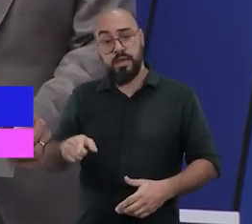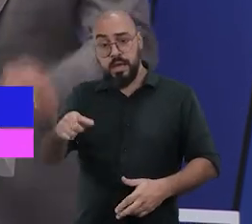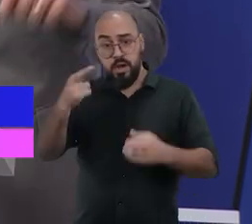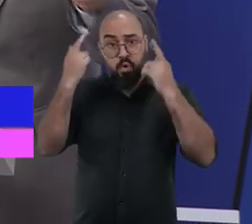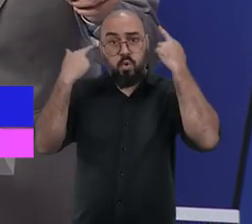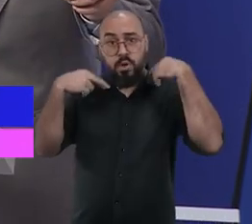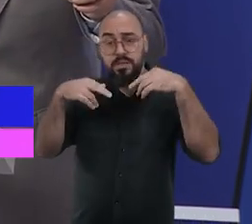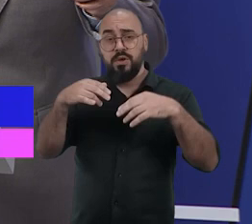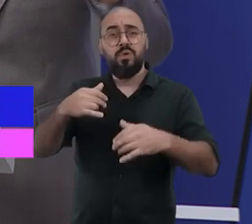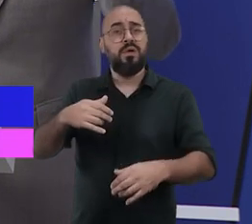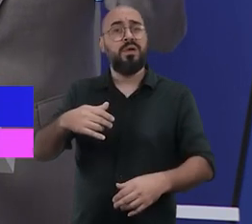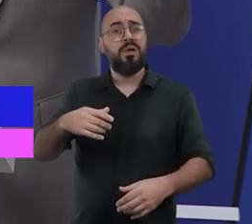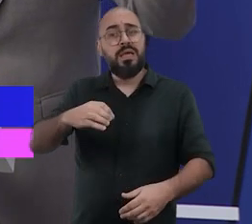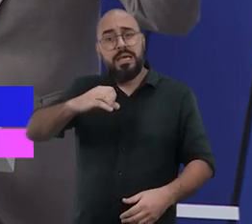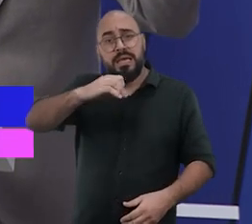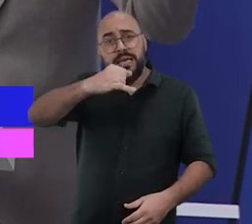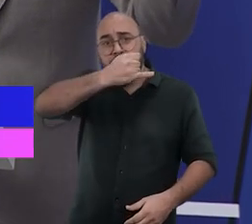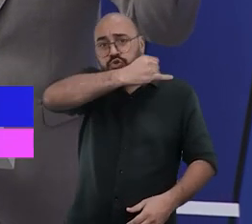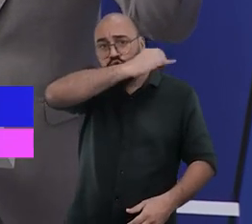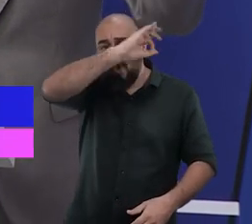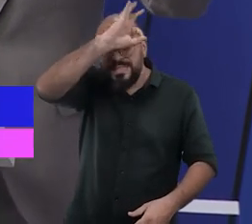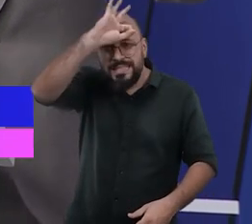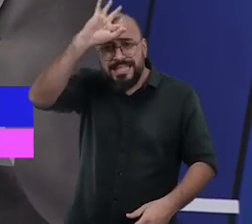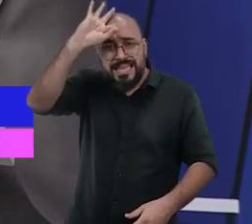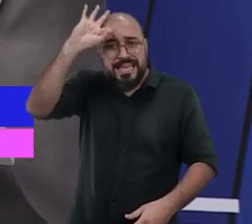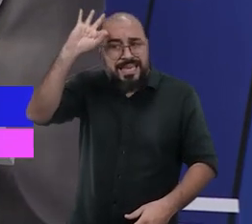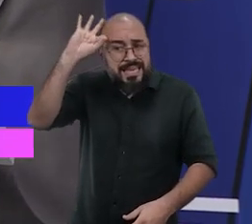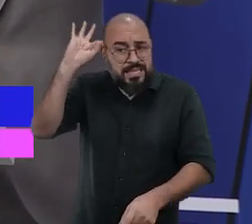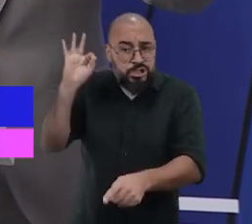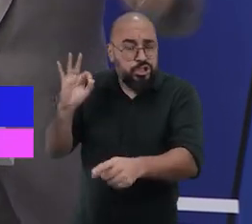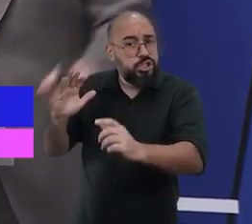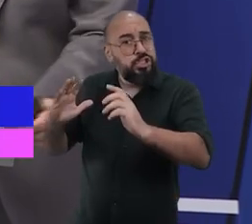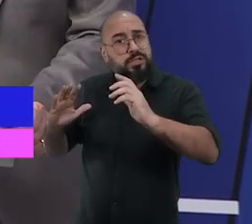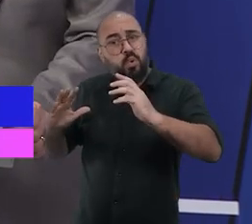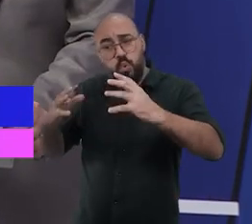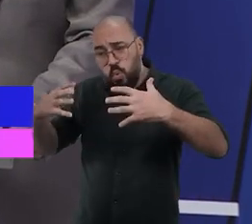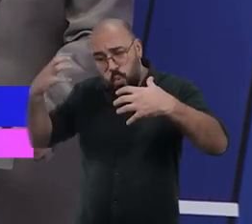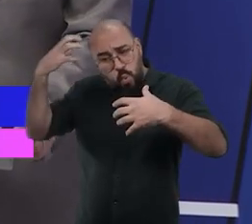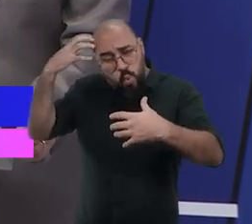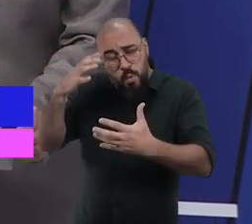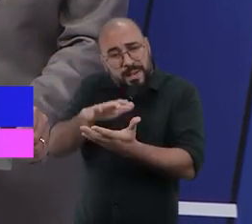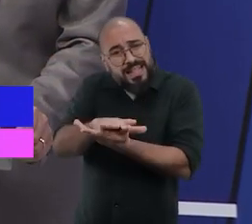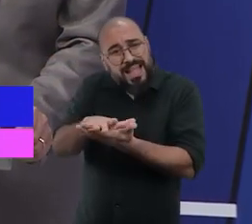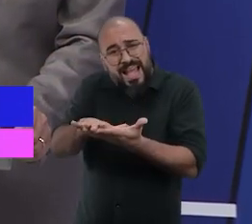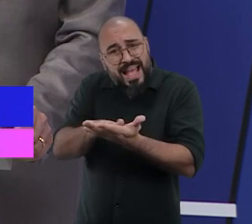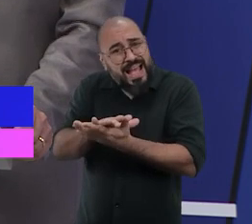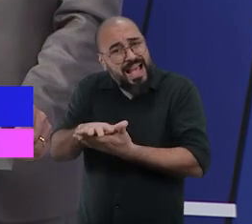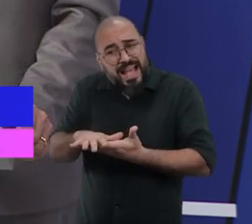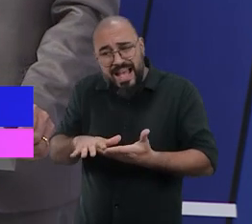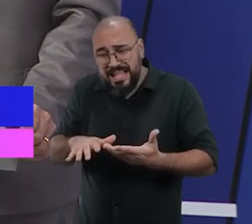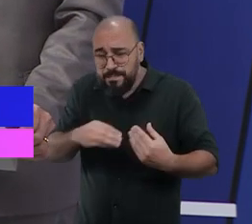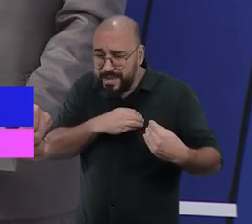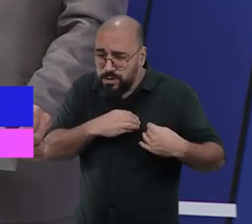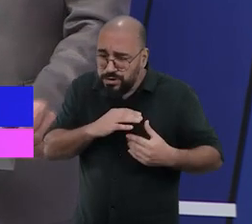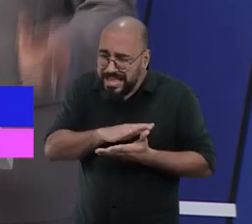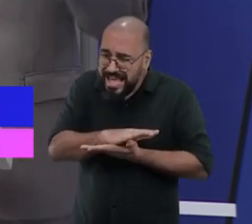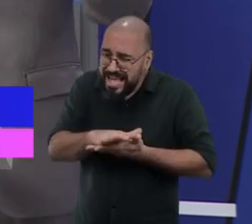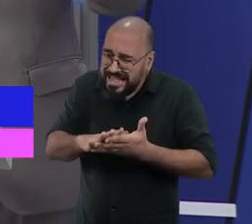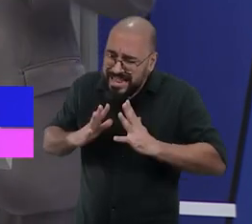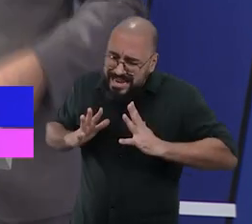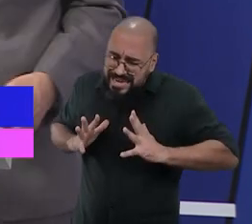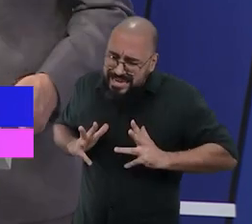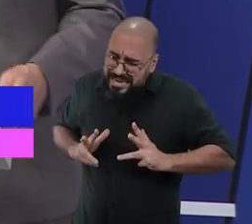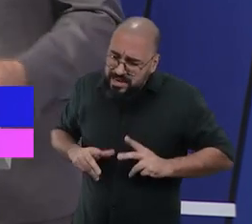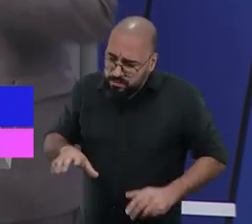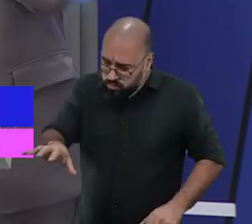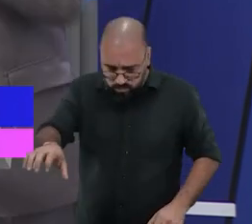inocente morreu por causa do Adão e por causa da Eva. A escolha equivocada do Adão